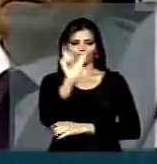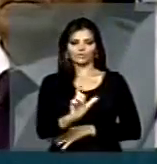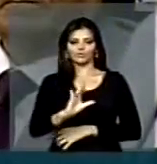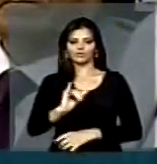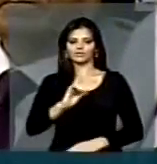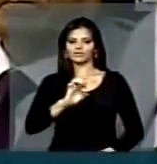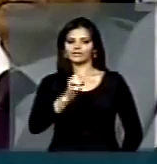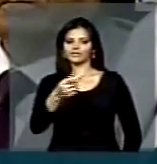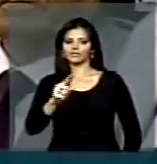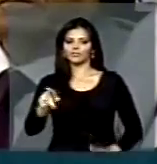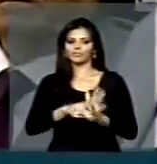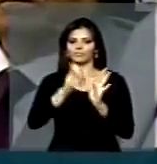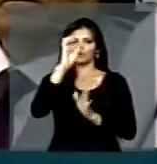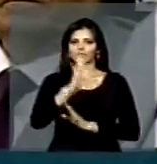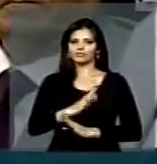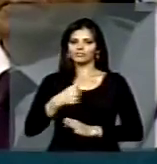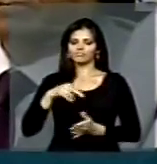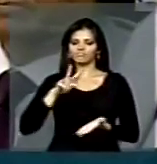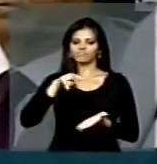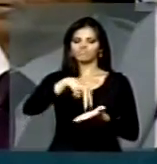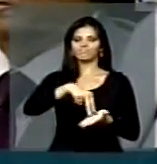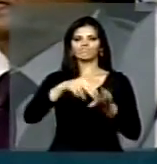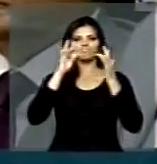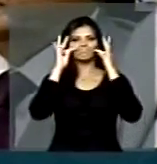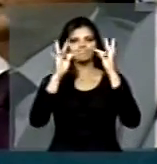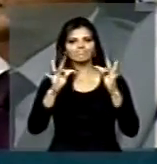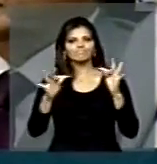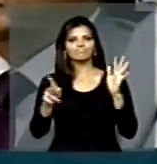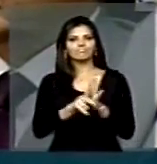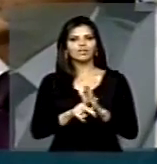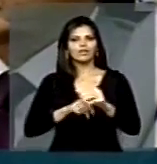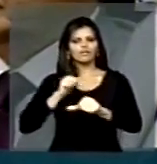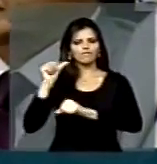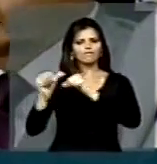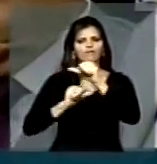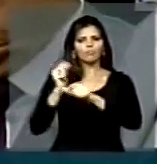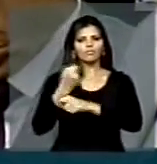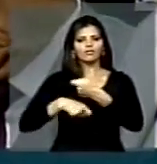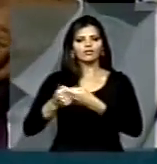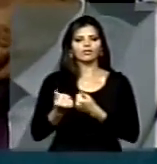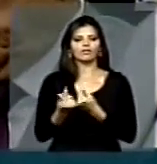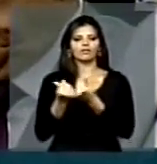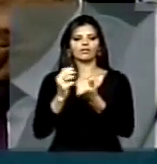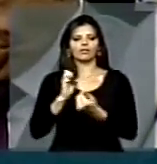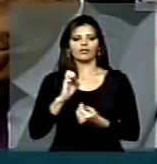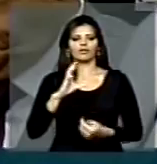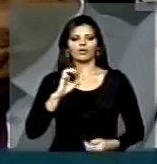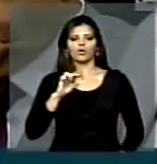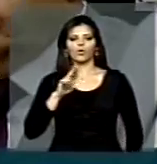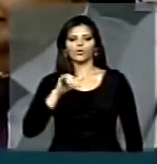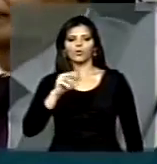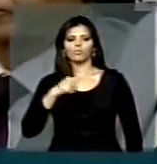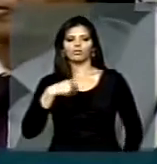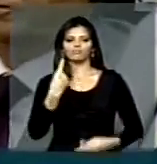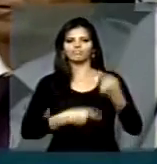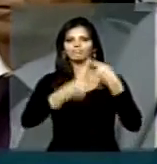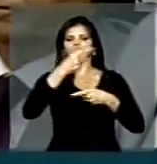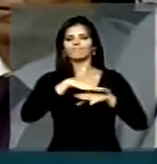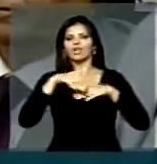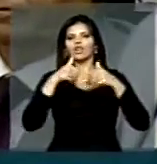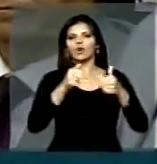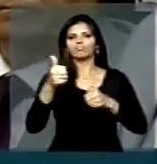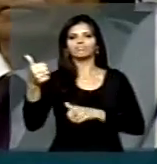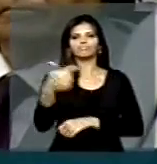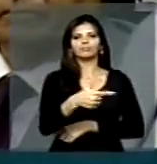seu próprio testemunho. Nenhuma outra reforma econômica na nossa história recente foi mais transformadora do Brasil que o Plano